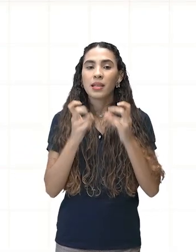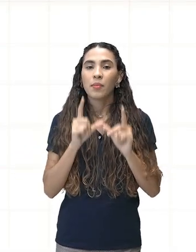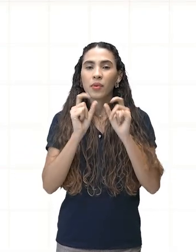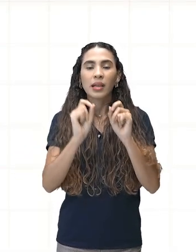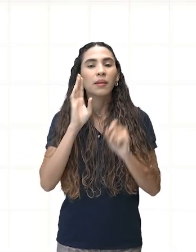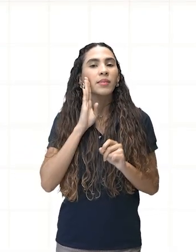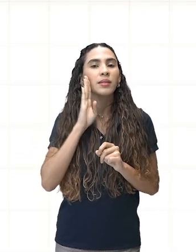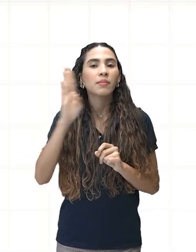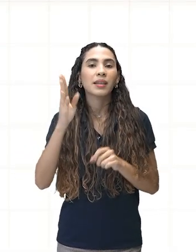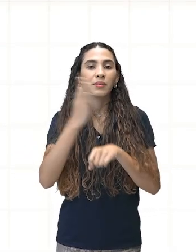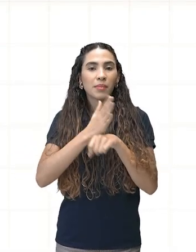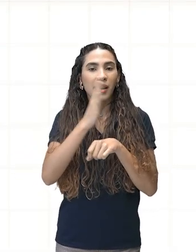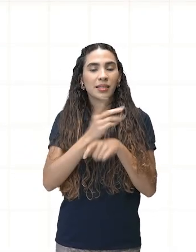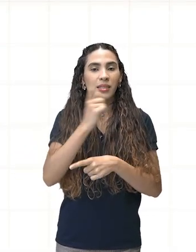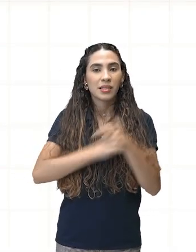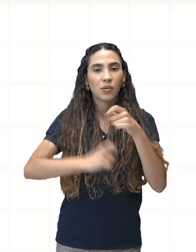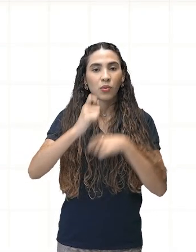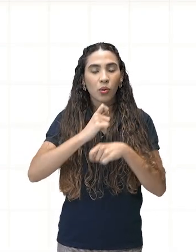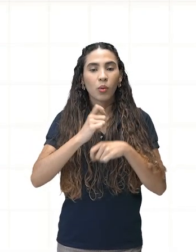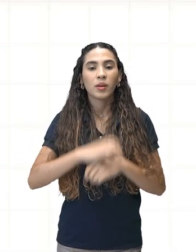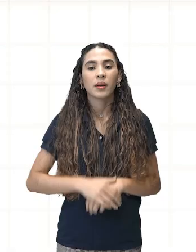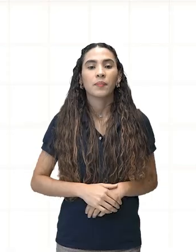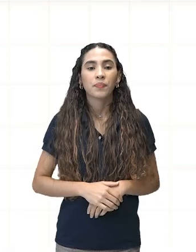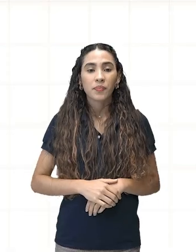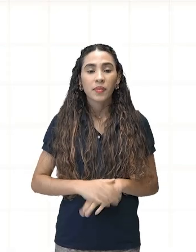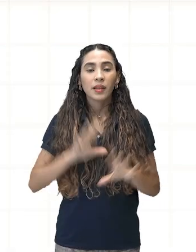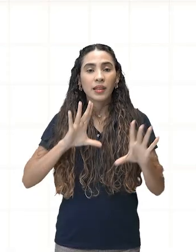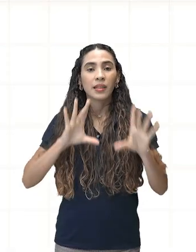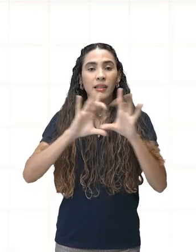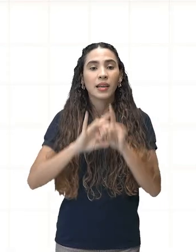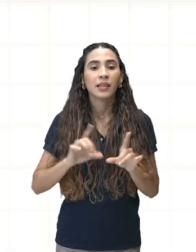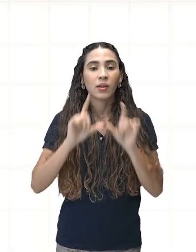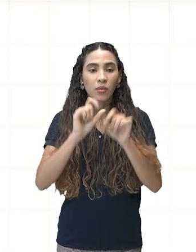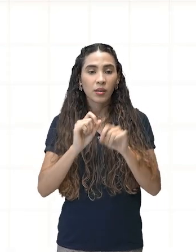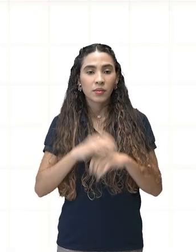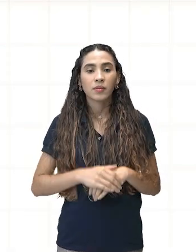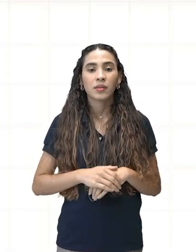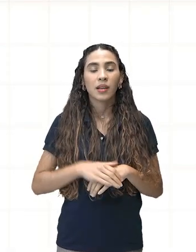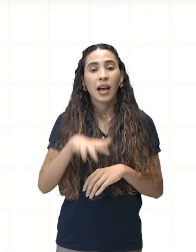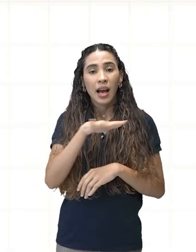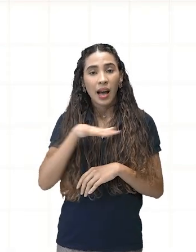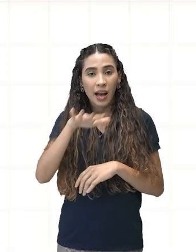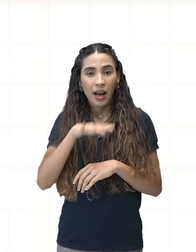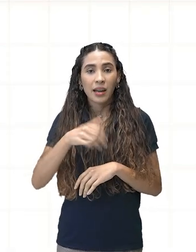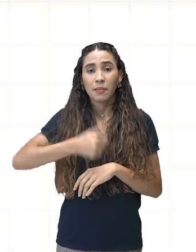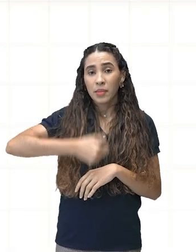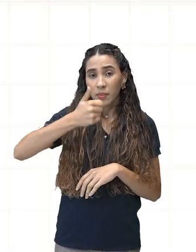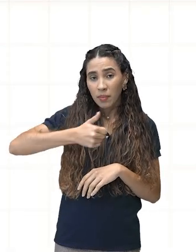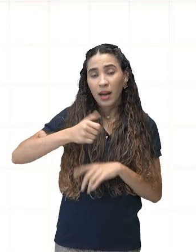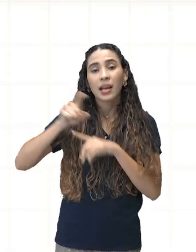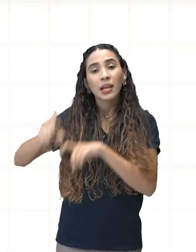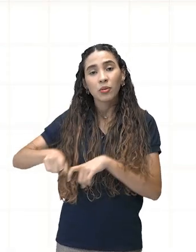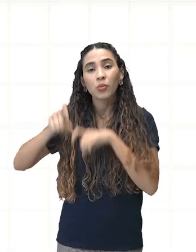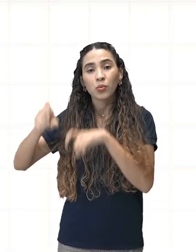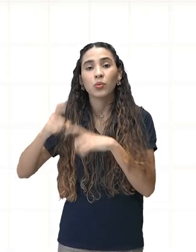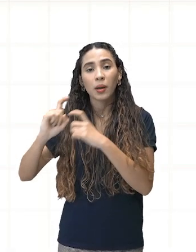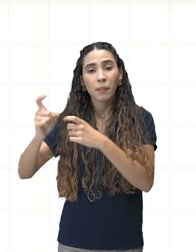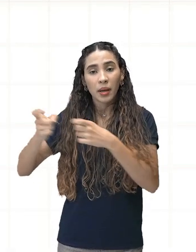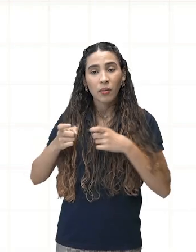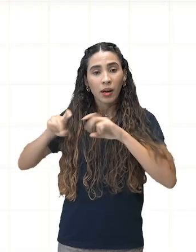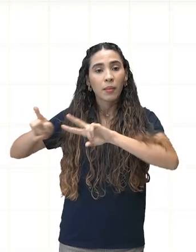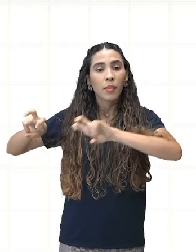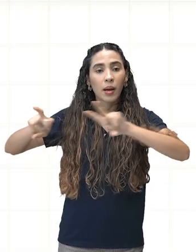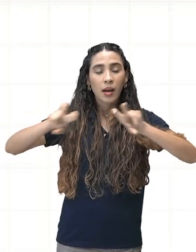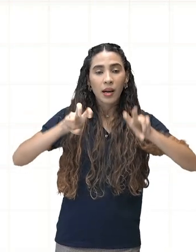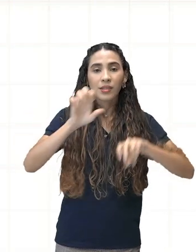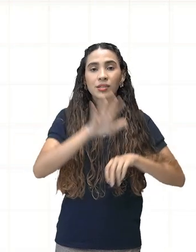principais atividades econômicas desenvolvidas na Europa estão ligadas ali ao setor primário, que trabalha basicamente com agricultura, pecuária, extrativismo de uma